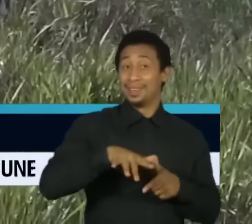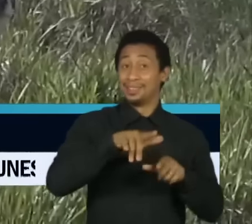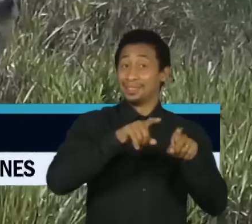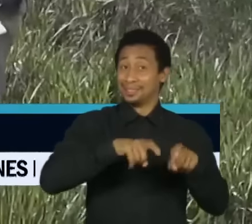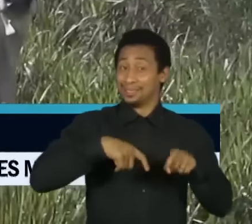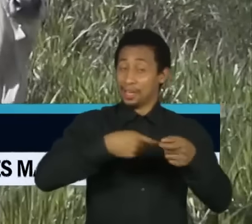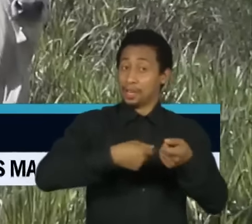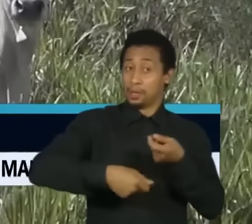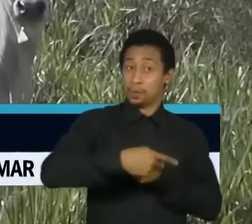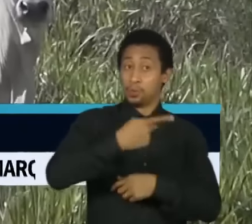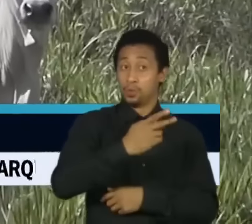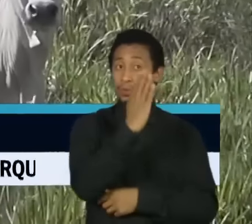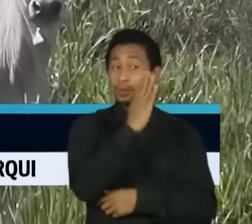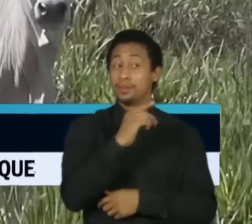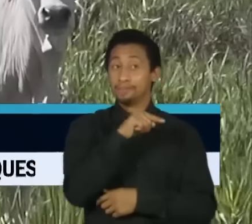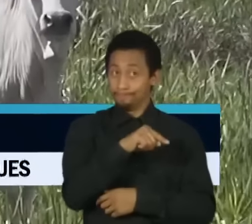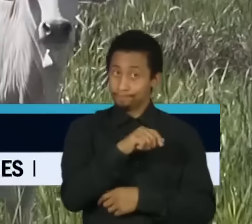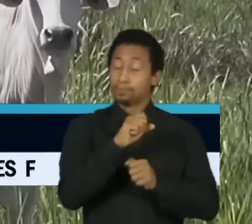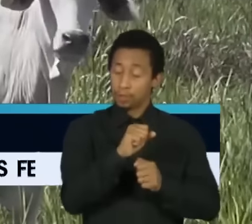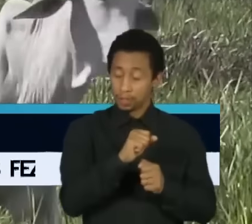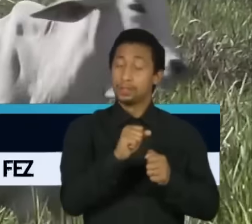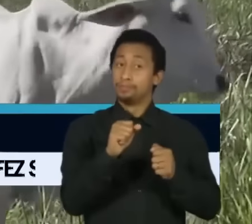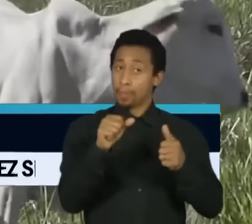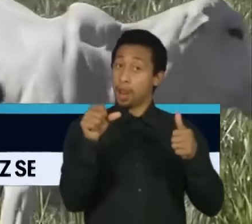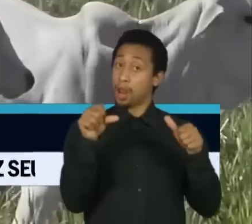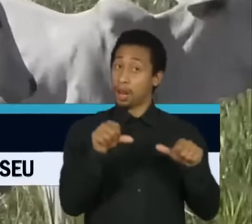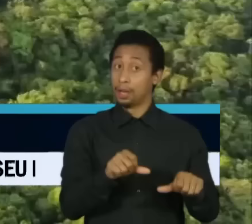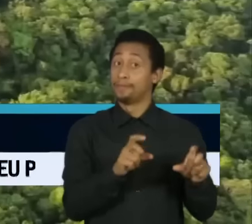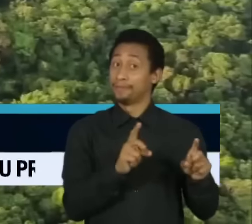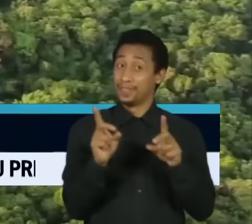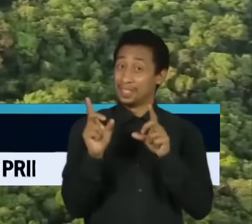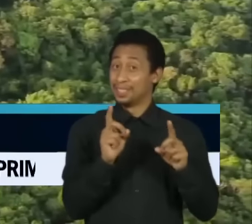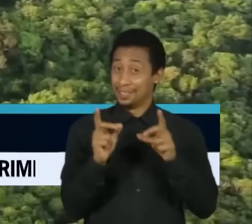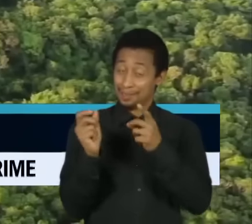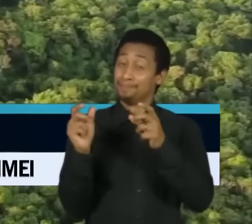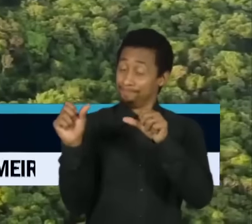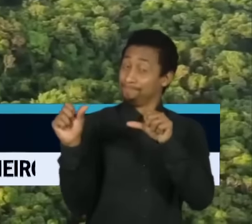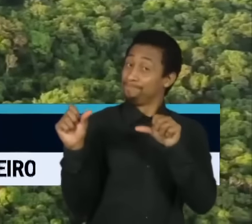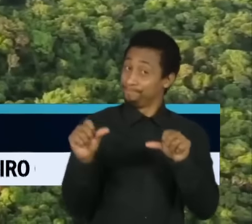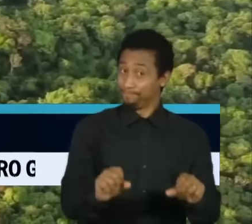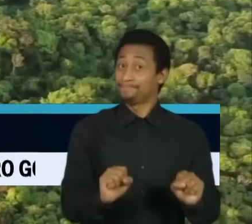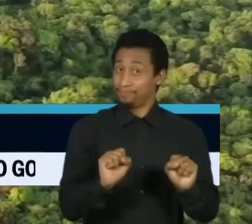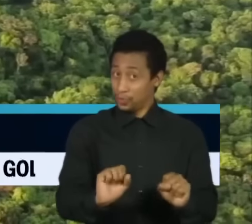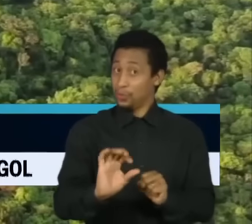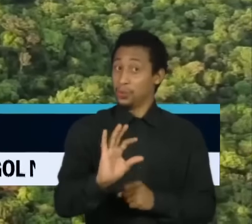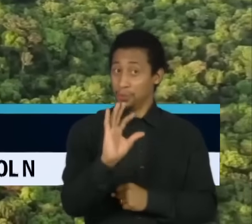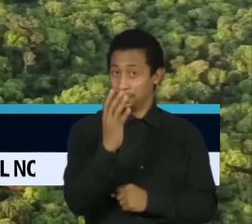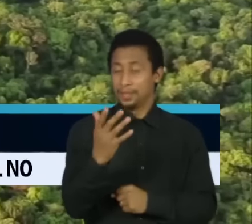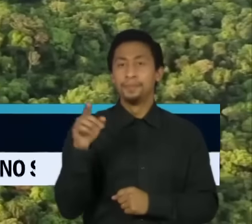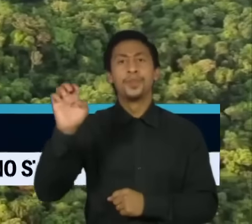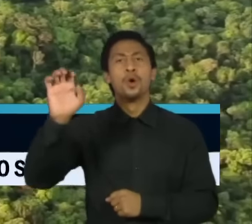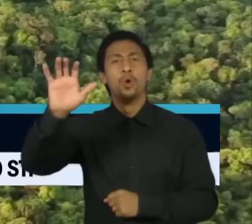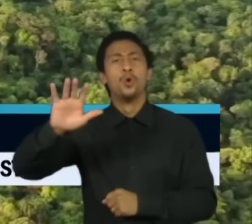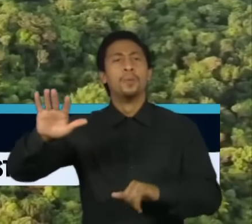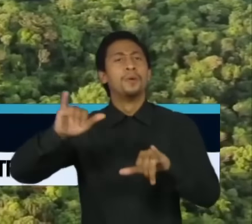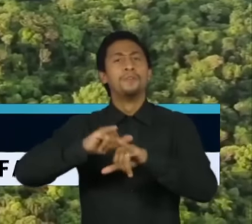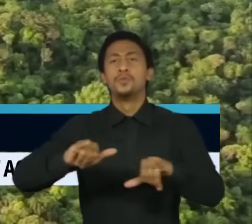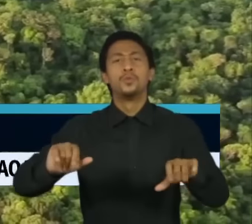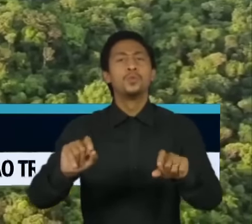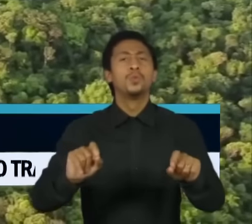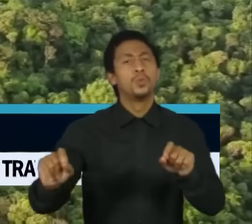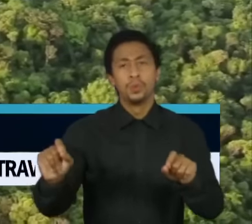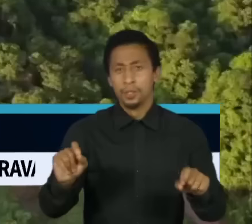brasileiro, e este fator é especialmente preocupante. O que este recado europeu diz é que o